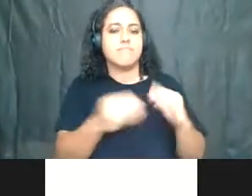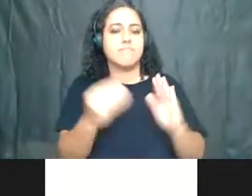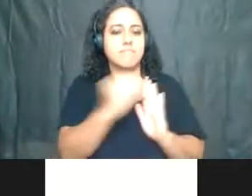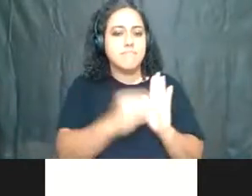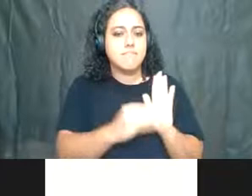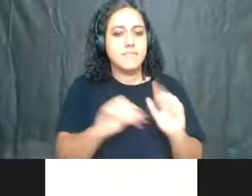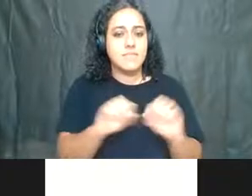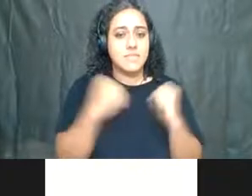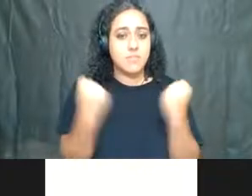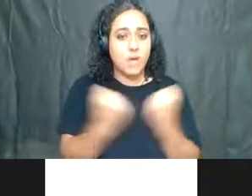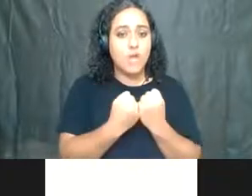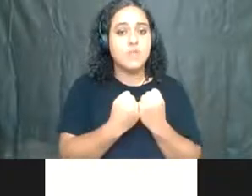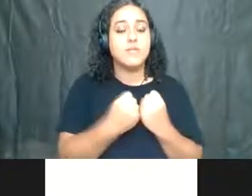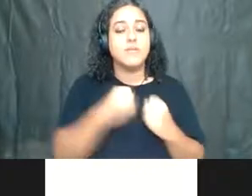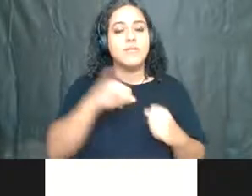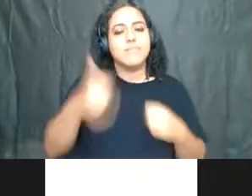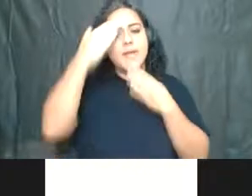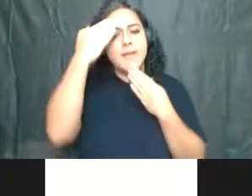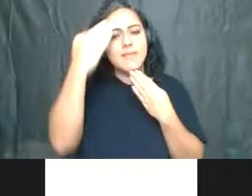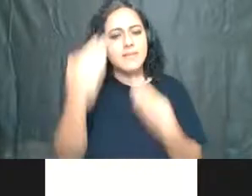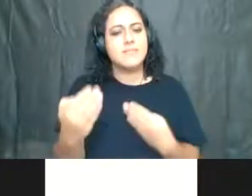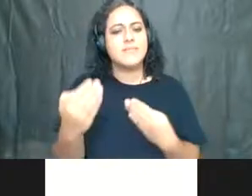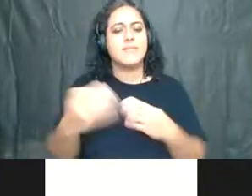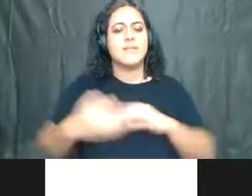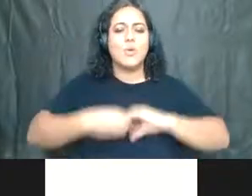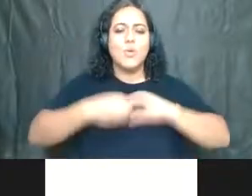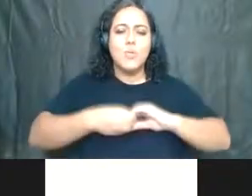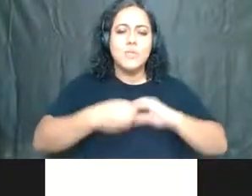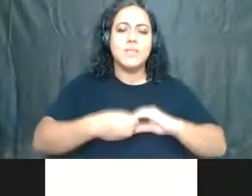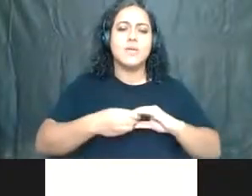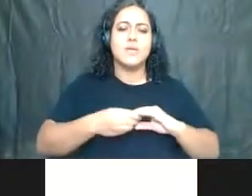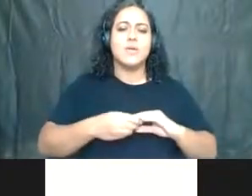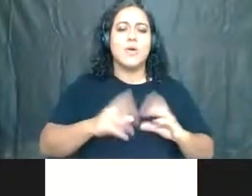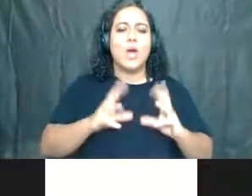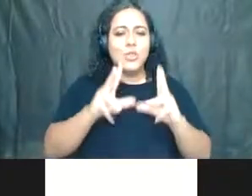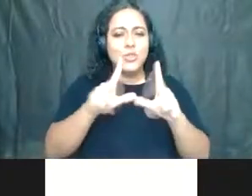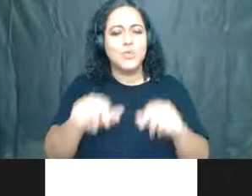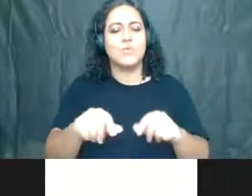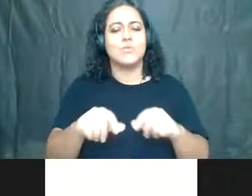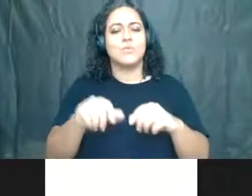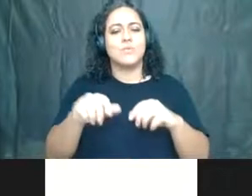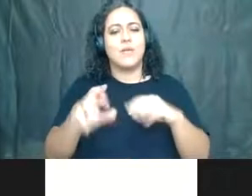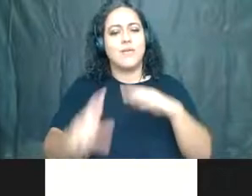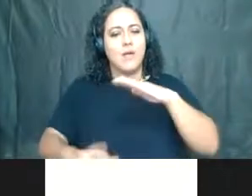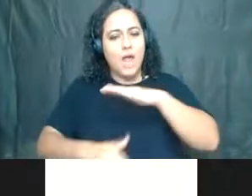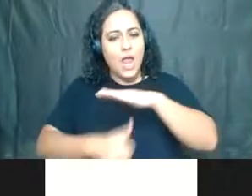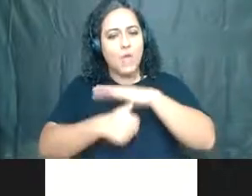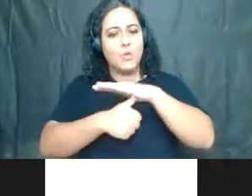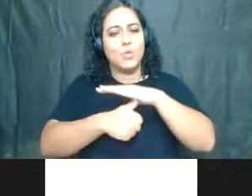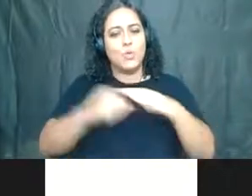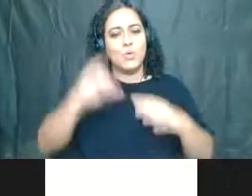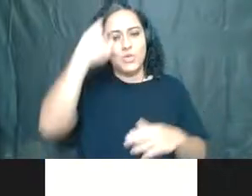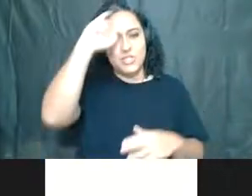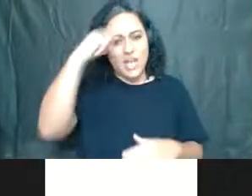simpósio, né, agradecendo a presença, claro, cumprimentando aí boa noite ao Jardir, né, nosso reitor,